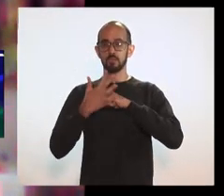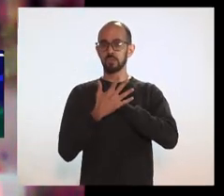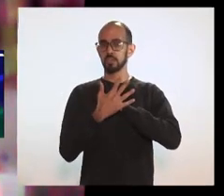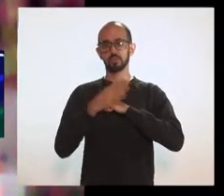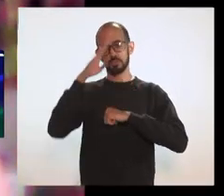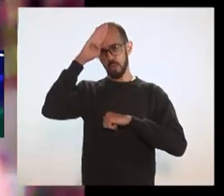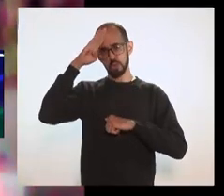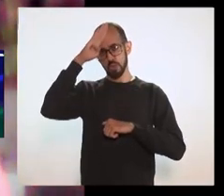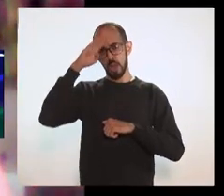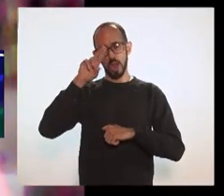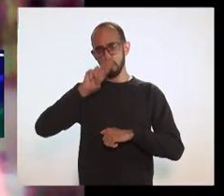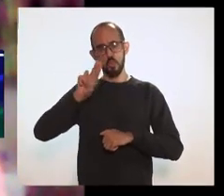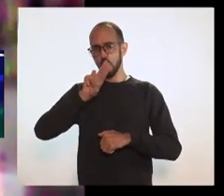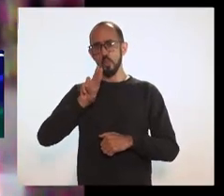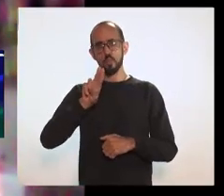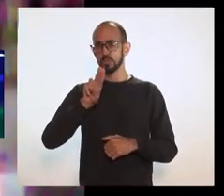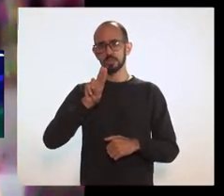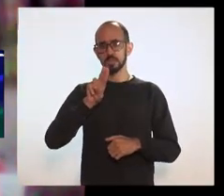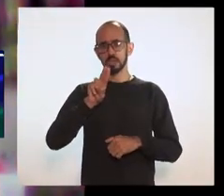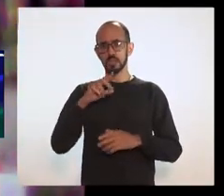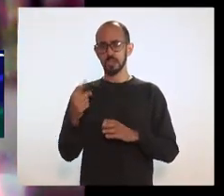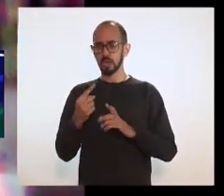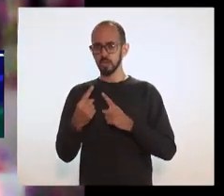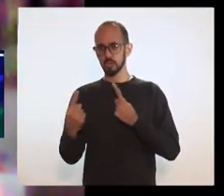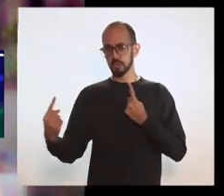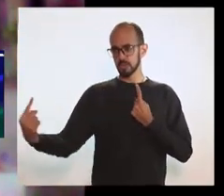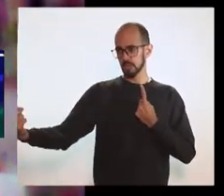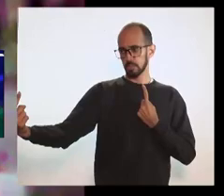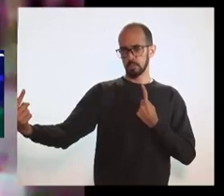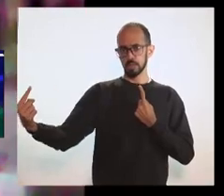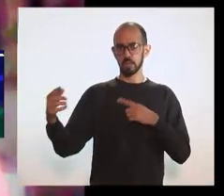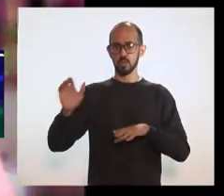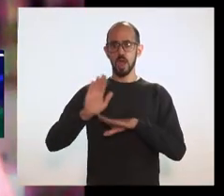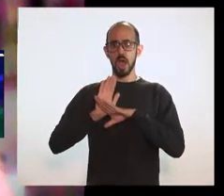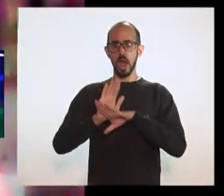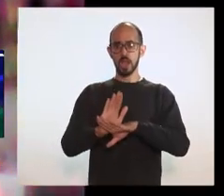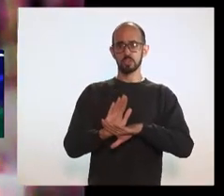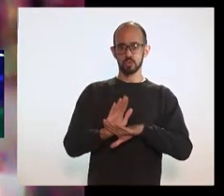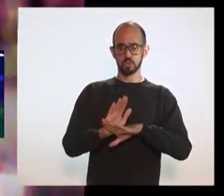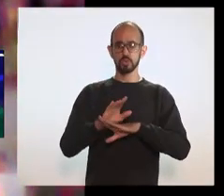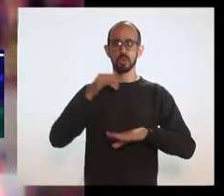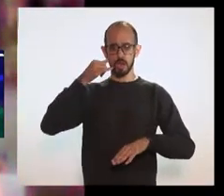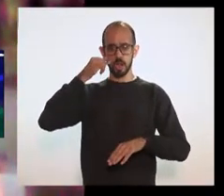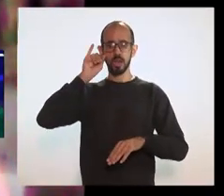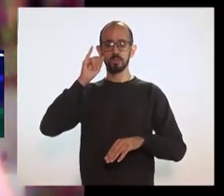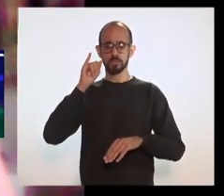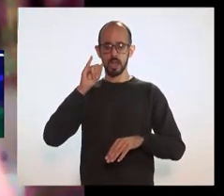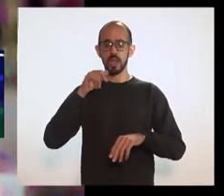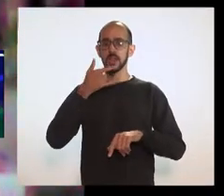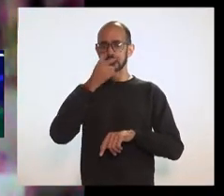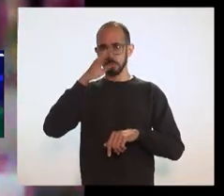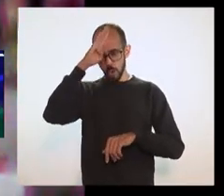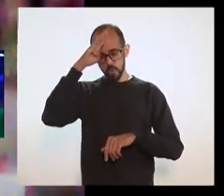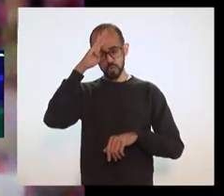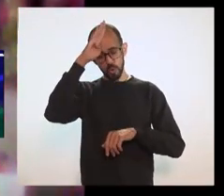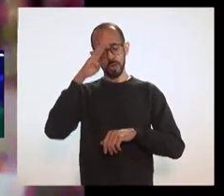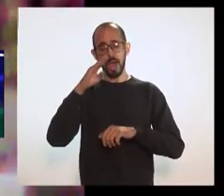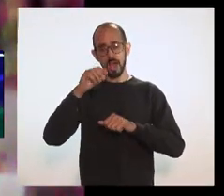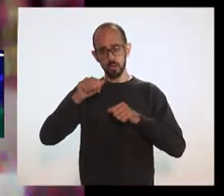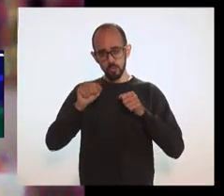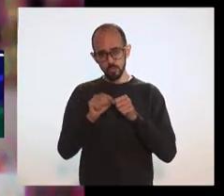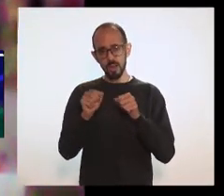máscara. O distanciamento físico ajuda a prevenir o vírus. Bolsonaro promove